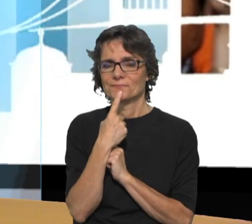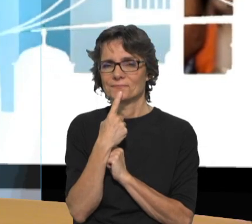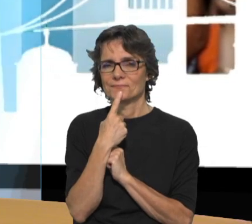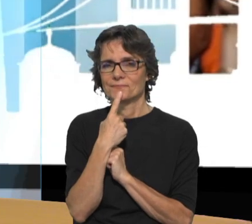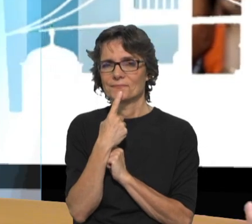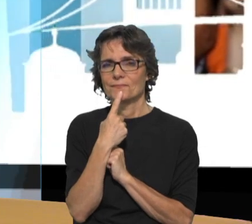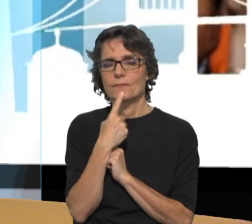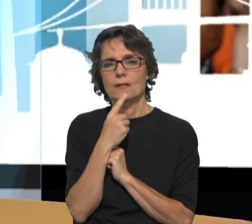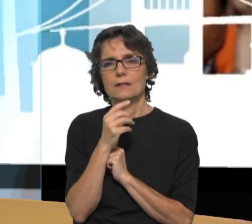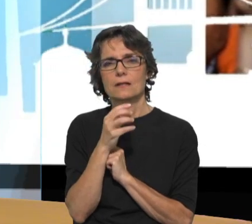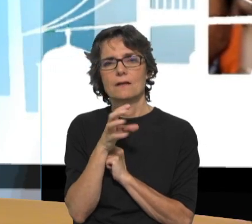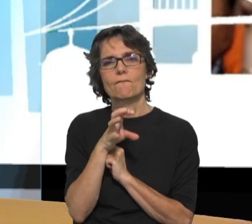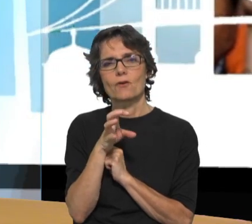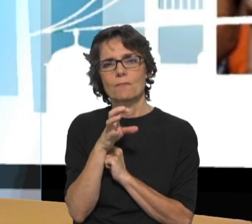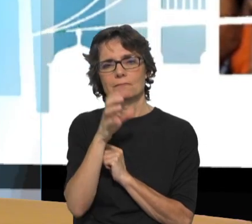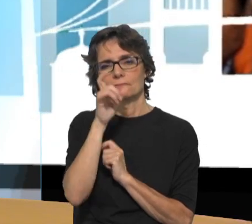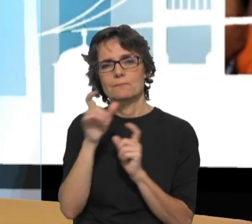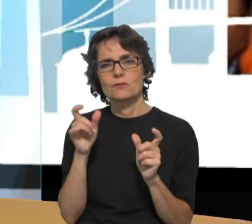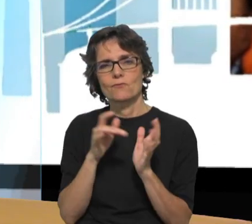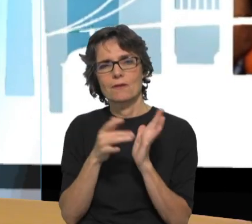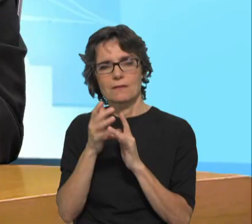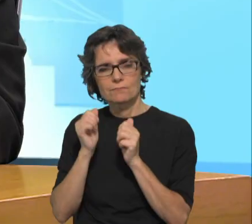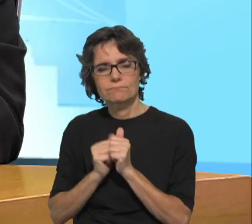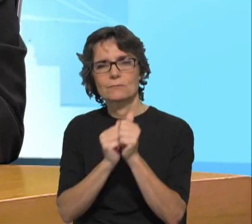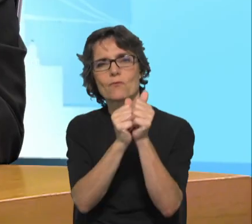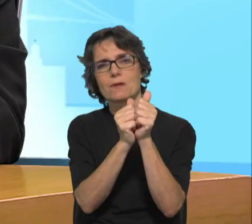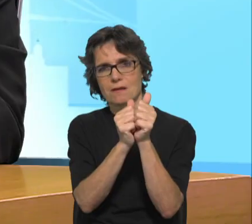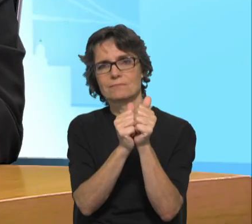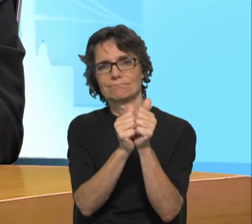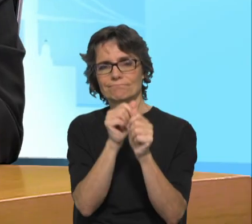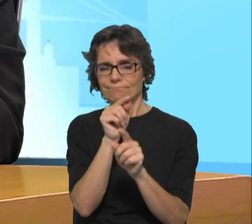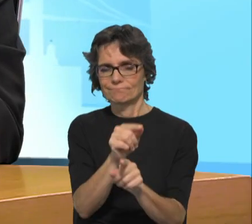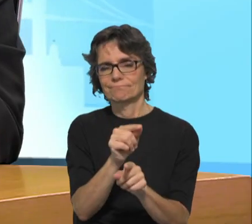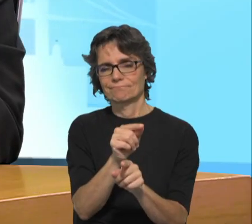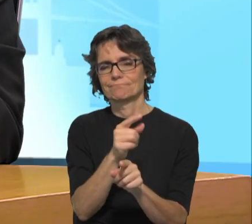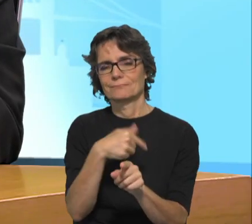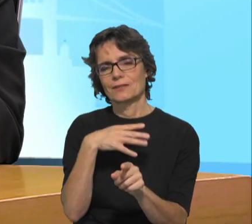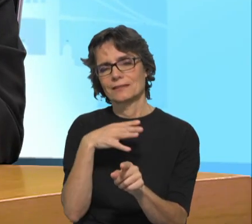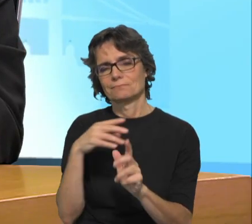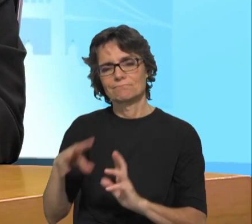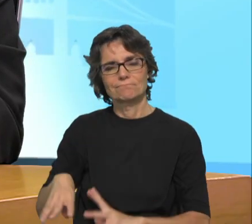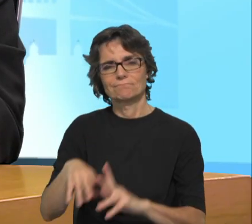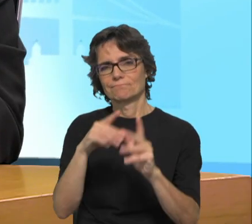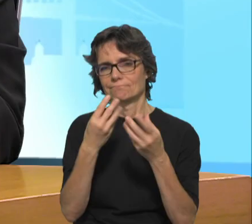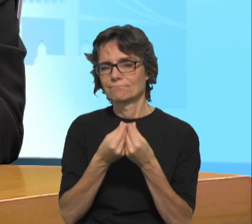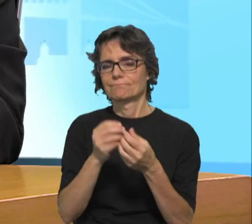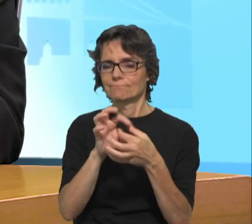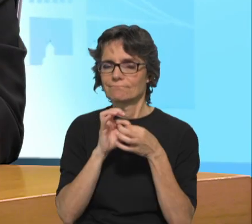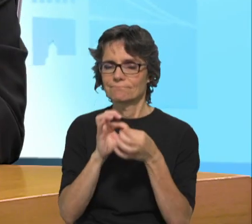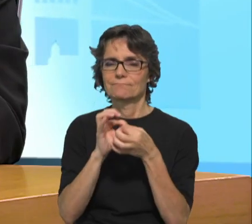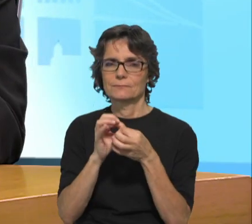o povo de Deus a caminhar na fé, potenciarmos isso e ajudar, claro, sempre a crescer, porque é essa a missão da Igreja, e portanto também